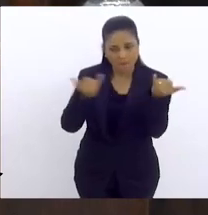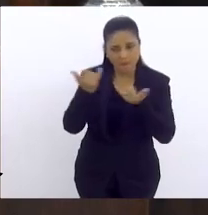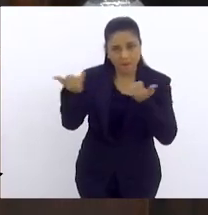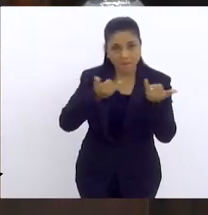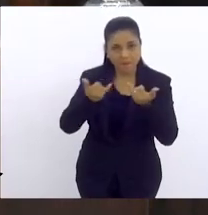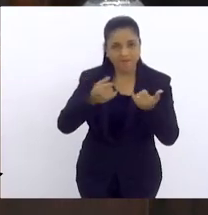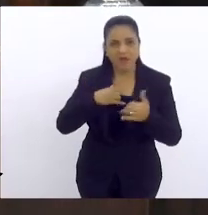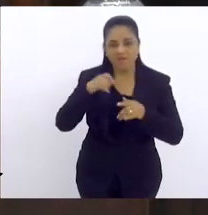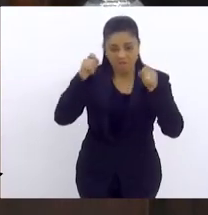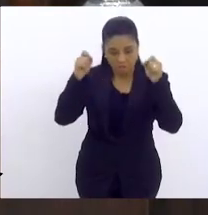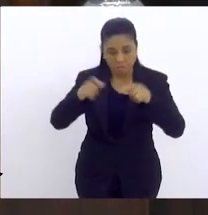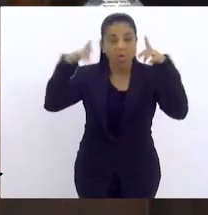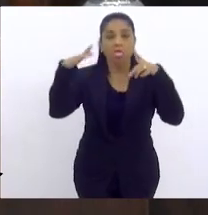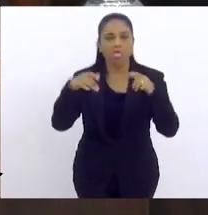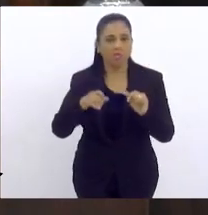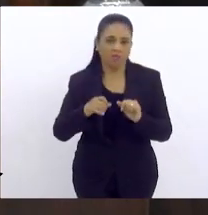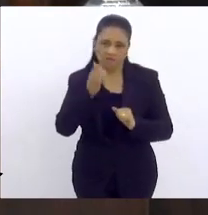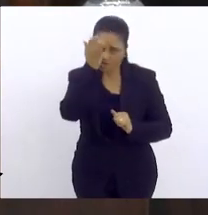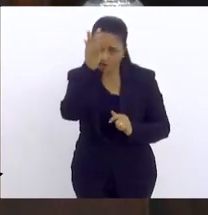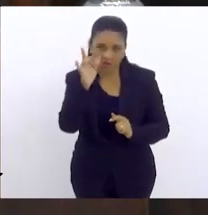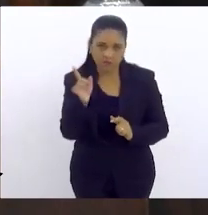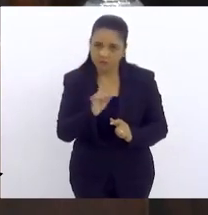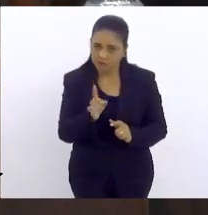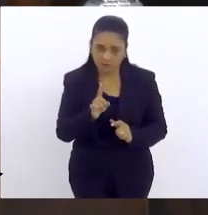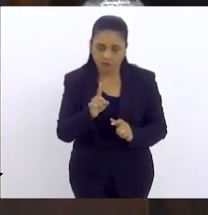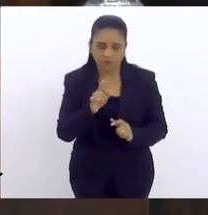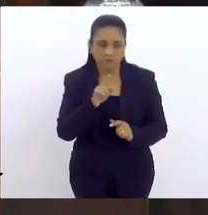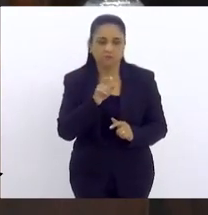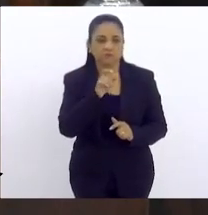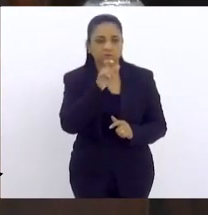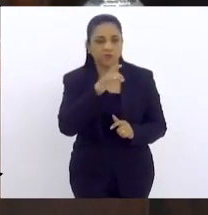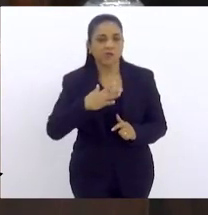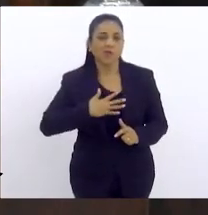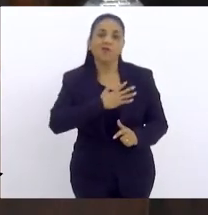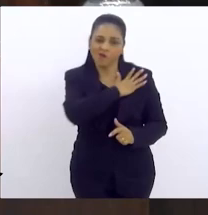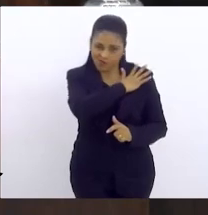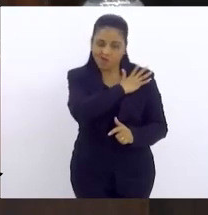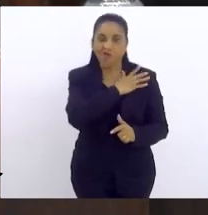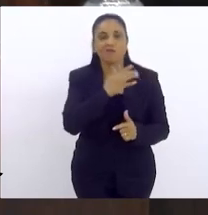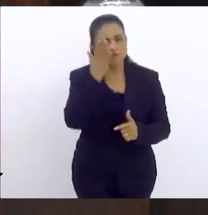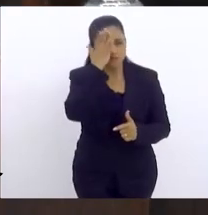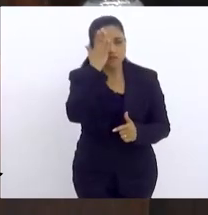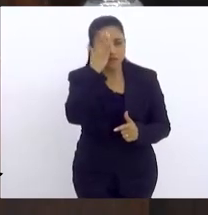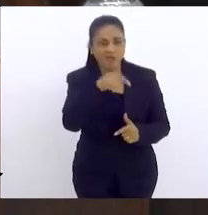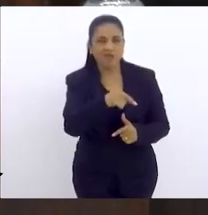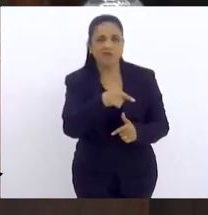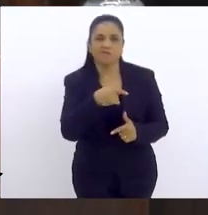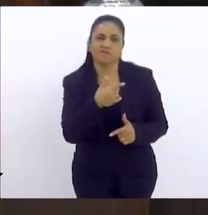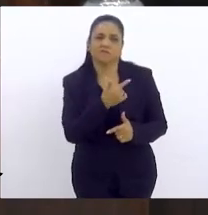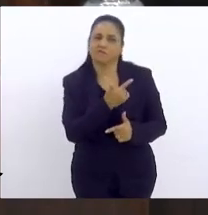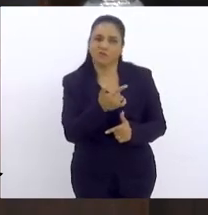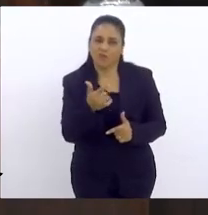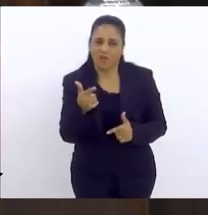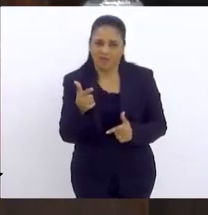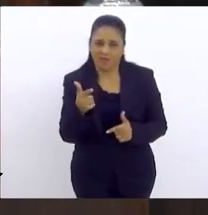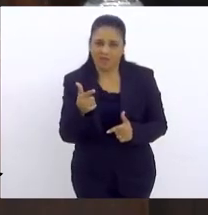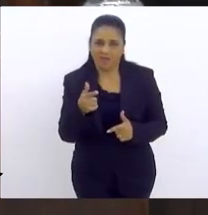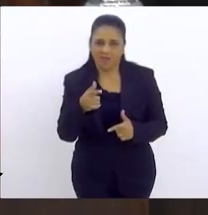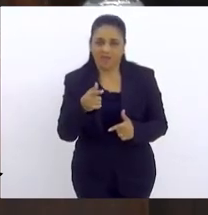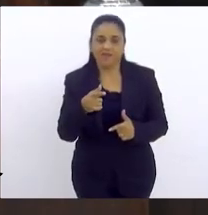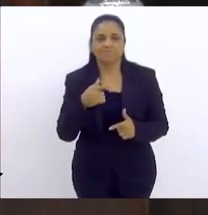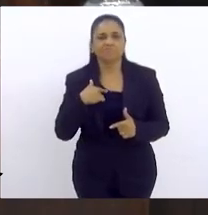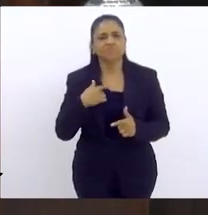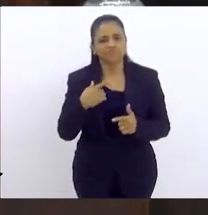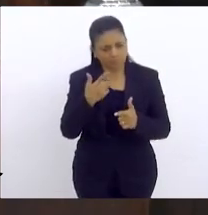tem uma varinha de condão como acham que eu também tenho eu sei que o senhor não tem uma variante com Dom e muita das vezes como Coronel se pegou aqui um